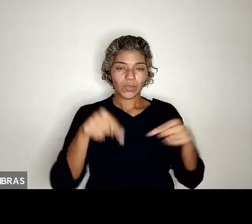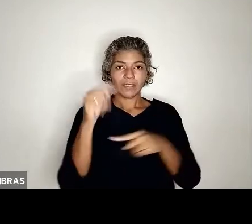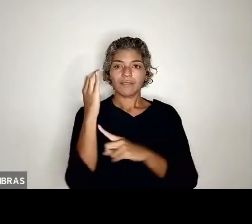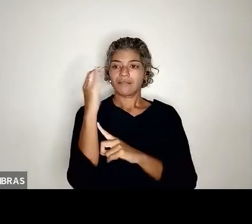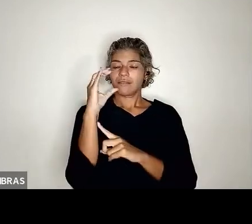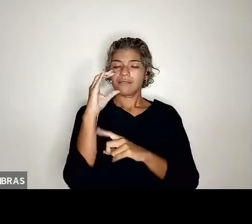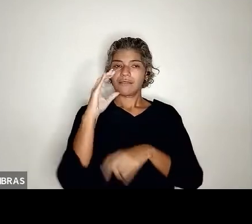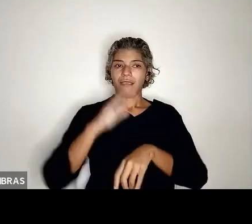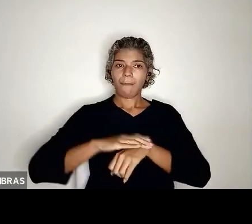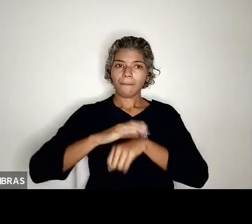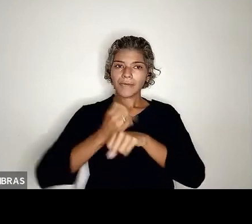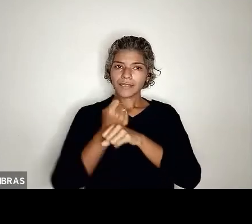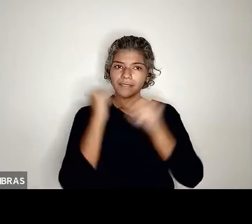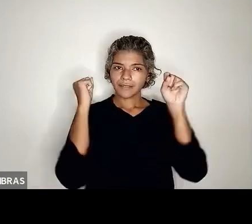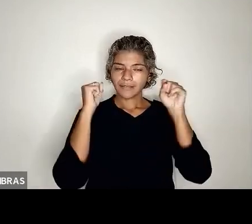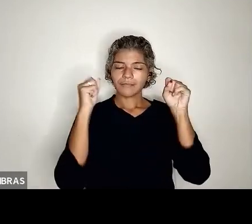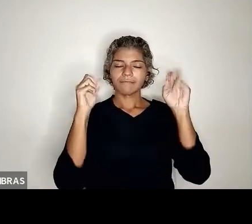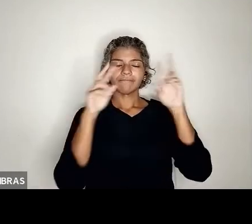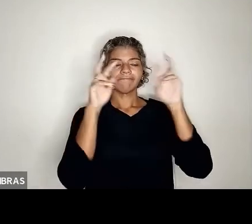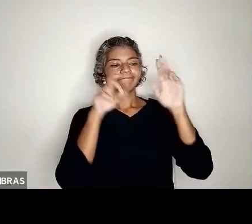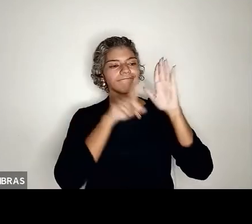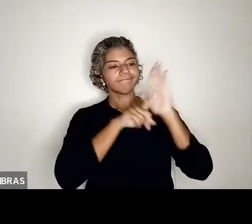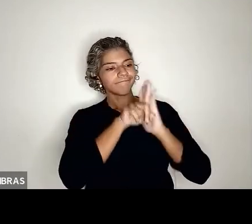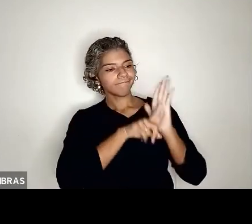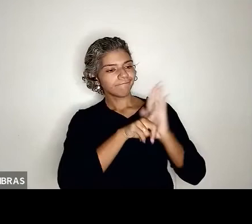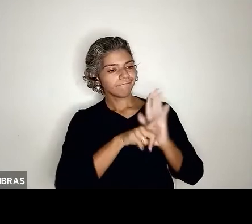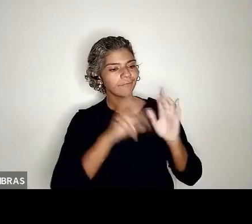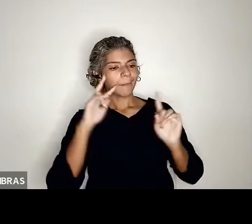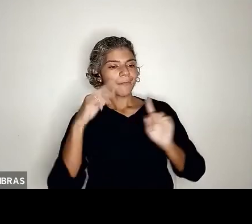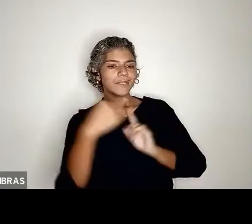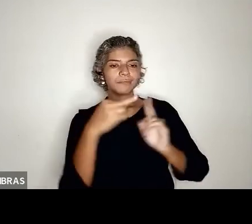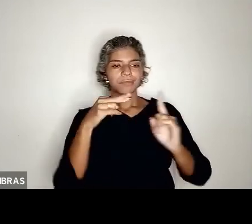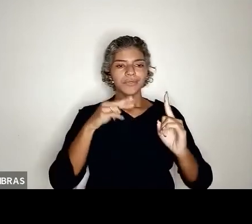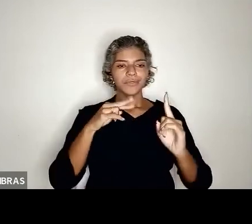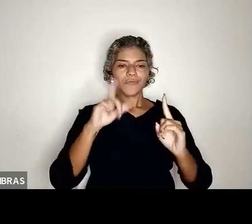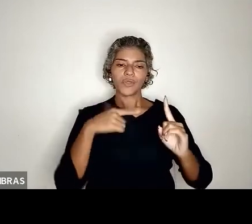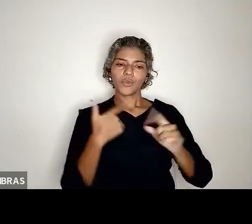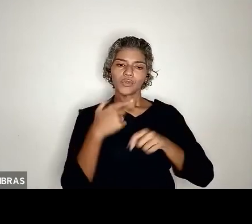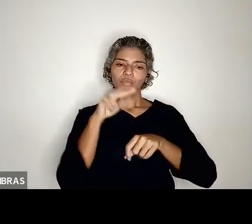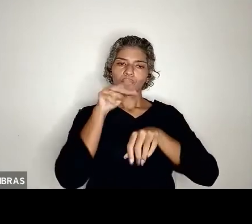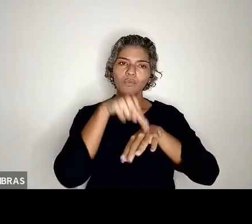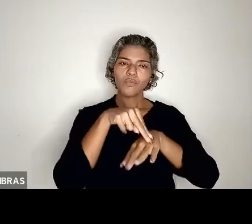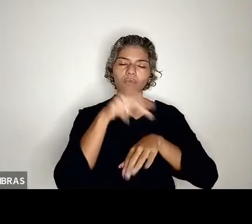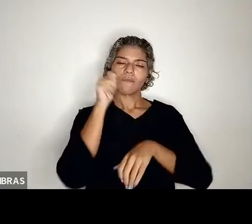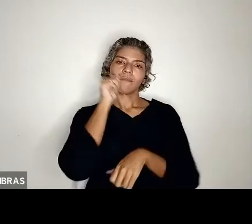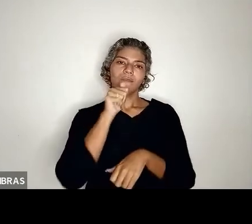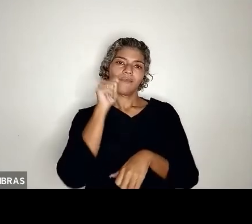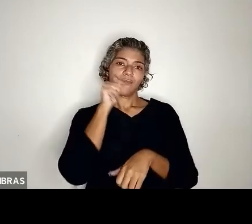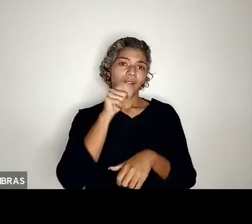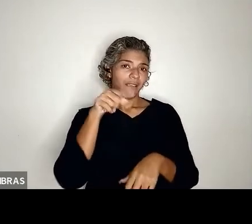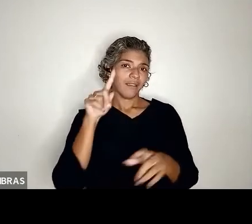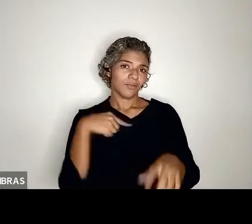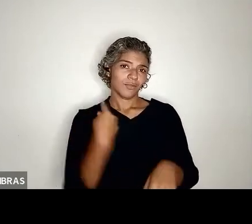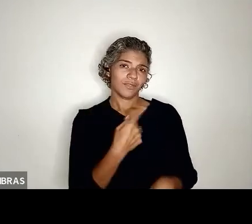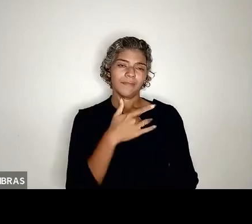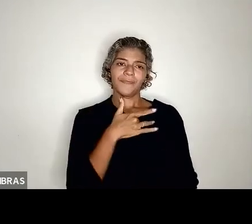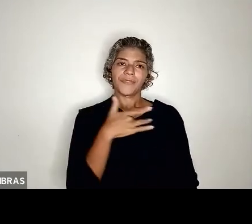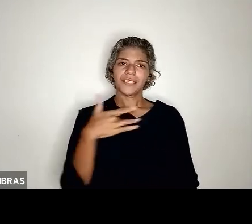nessa nossa perspectiva de discutir o nosso lugar, né, de mulheres, e que passa pela nossa saúde, né, pela nossa saúde sexual e reprodutiva.